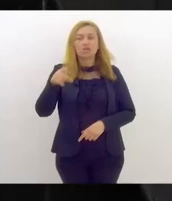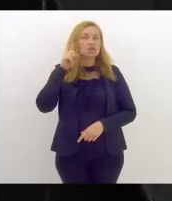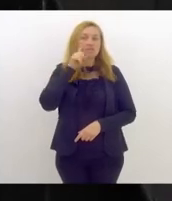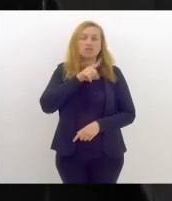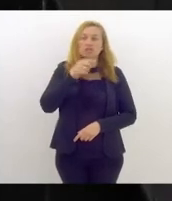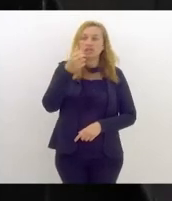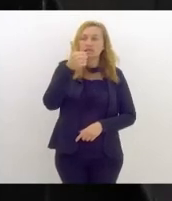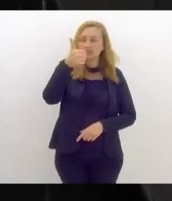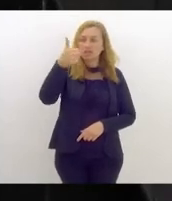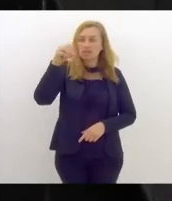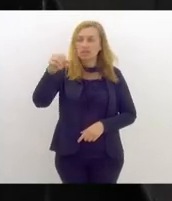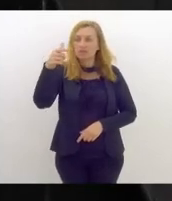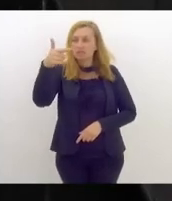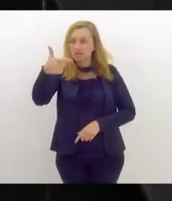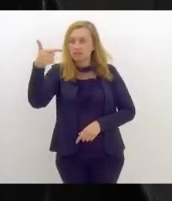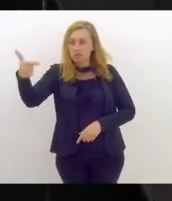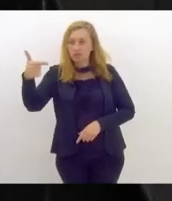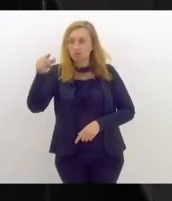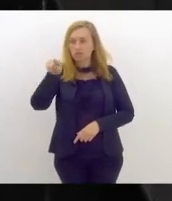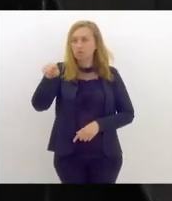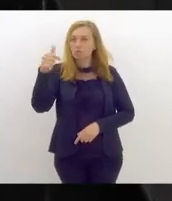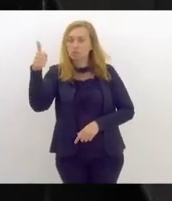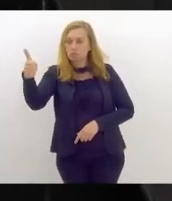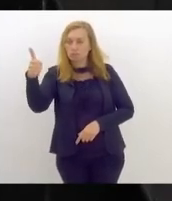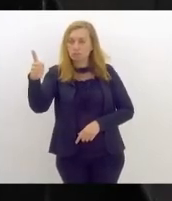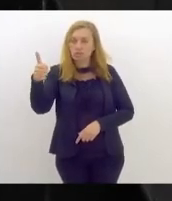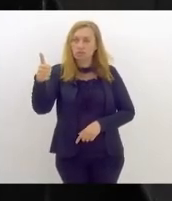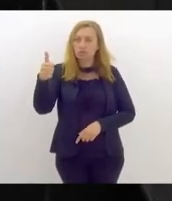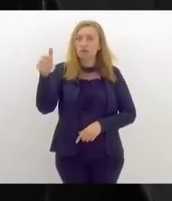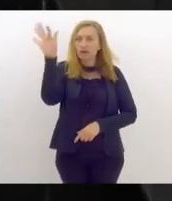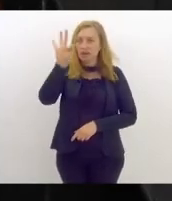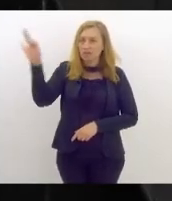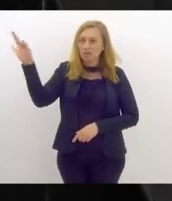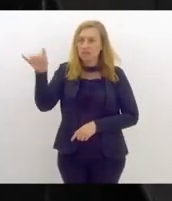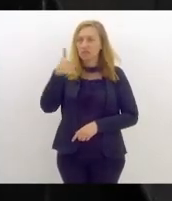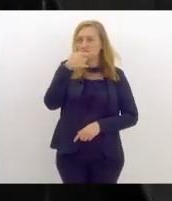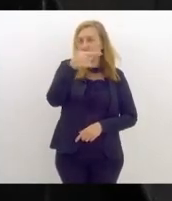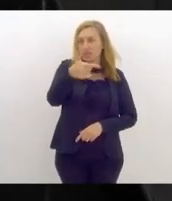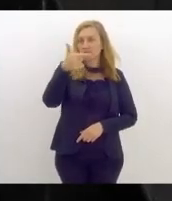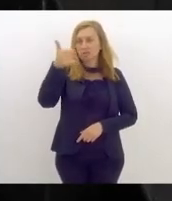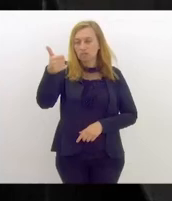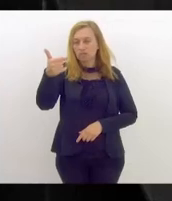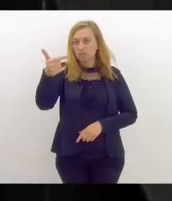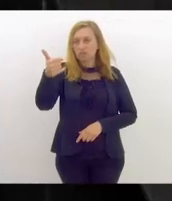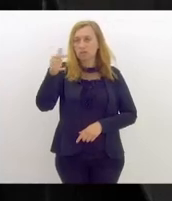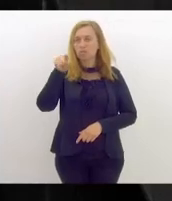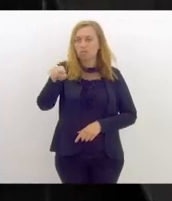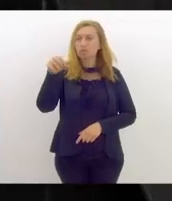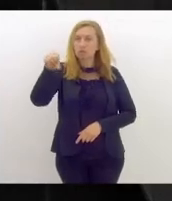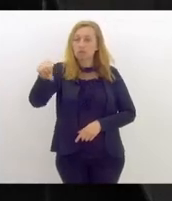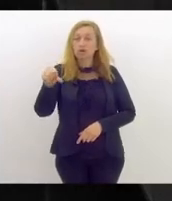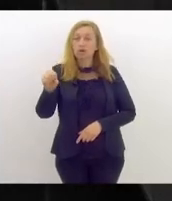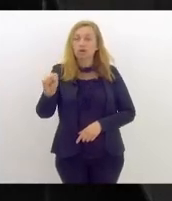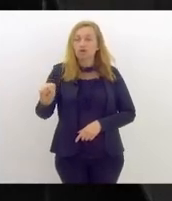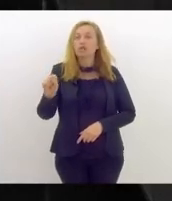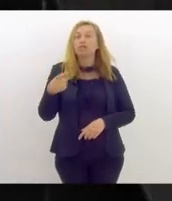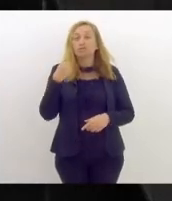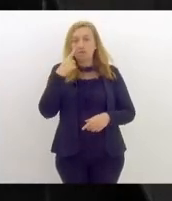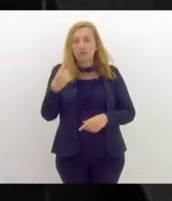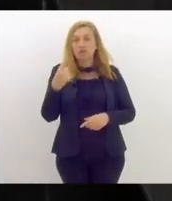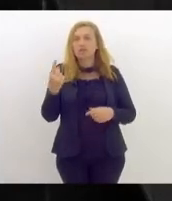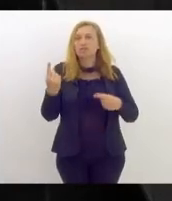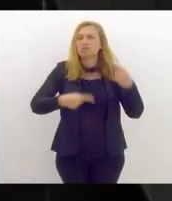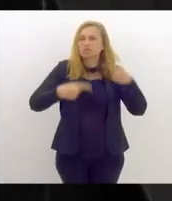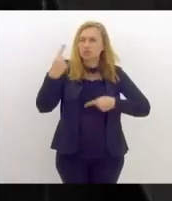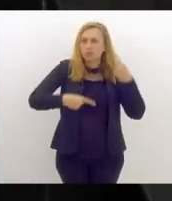122.1 a Espanha 113.6 a França 118.8 Então vamos combinar que esse é um debate que tem que ser